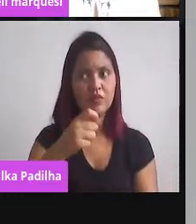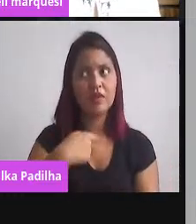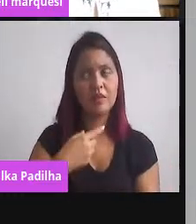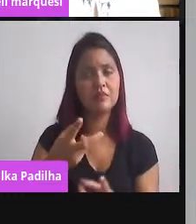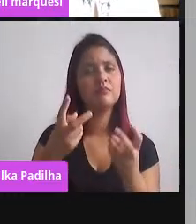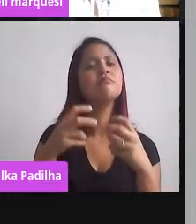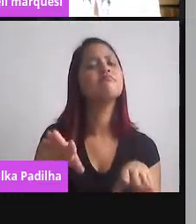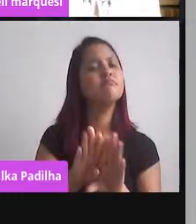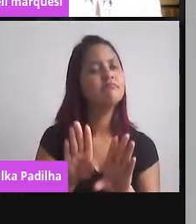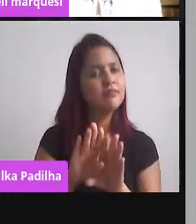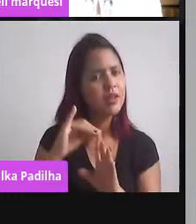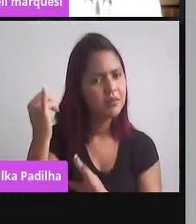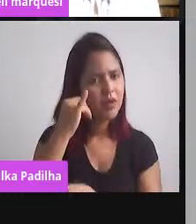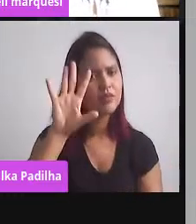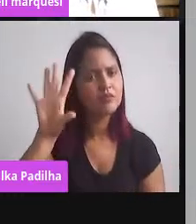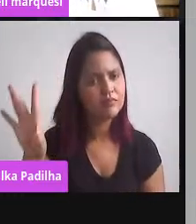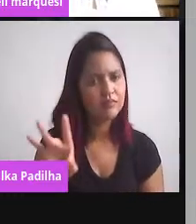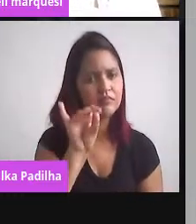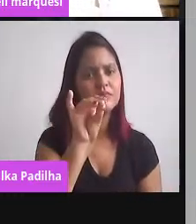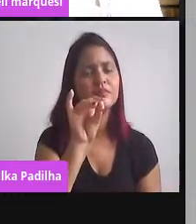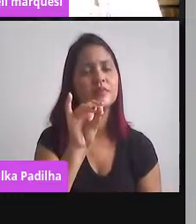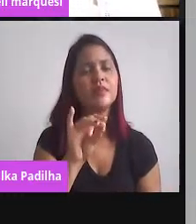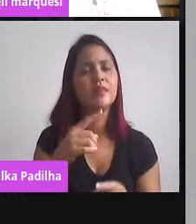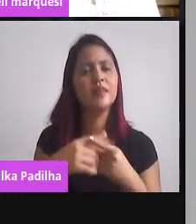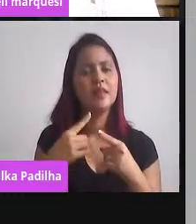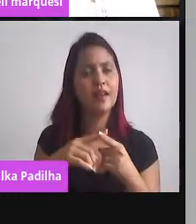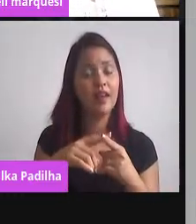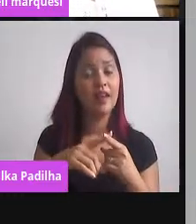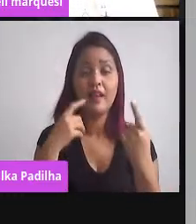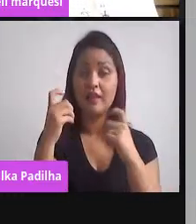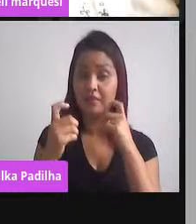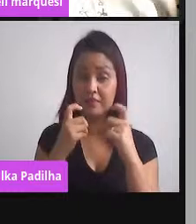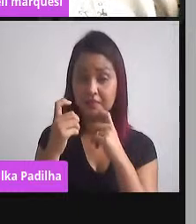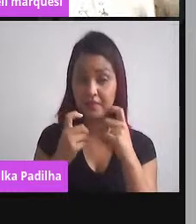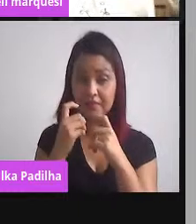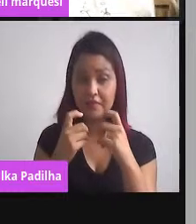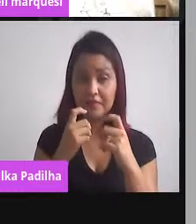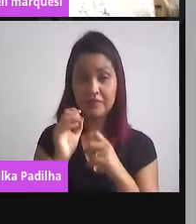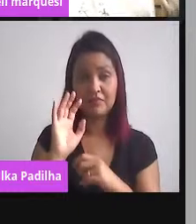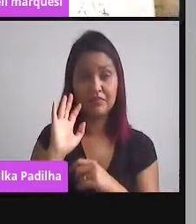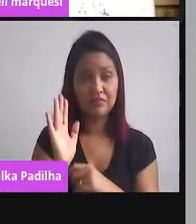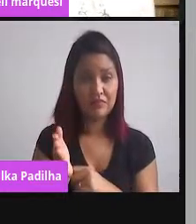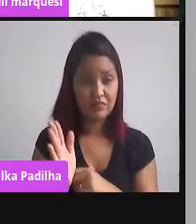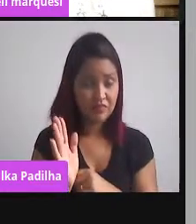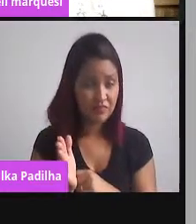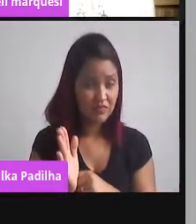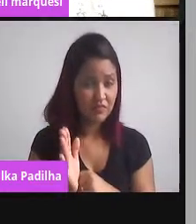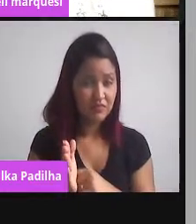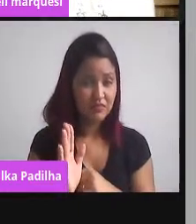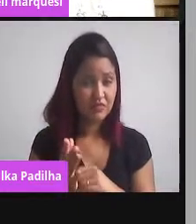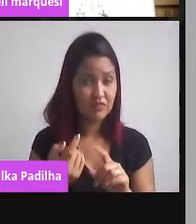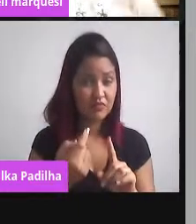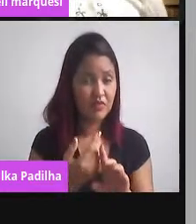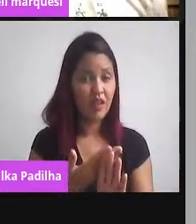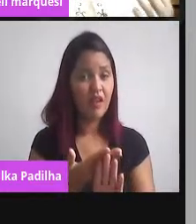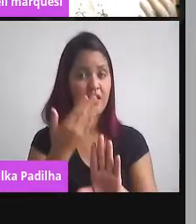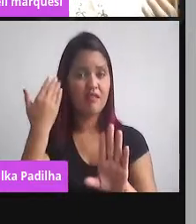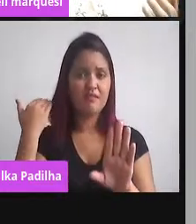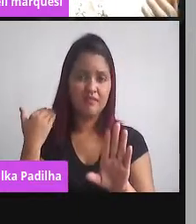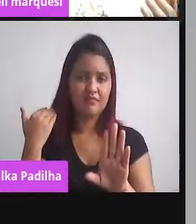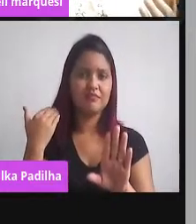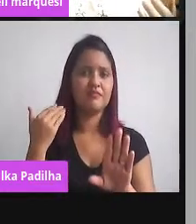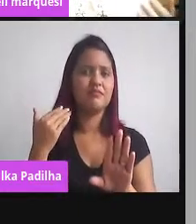desse momento, né? Porque a preocupação, segundo já no trabalho de Fábio de Koch, 83,